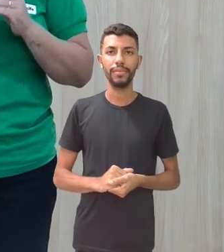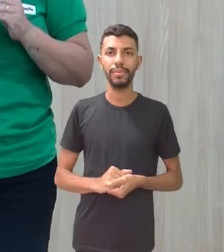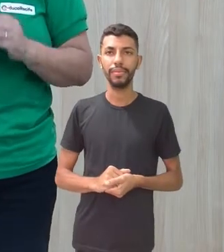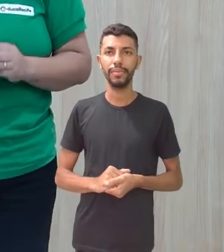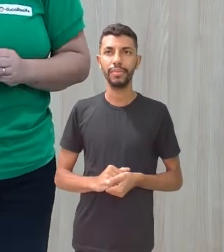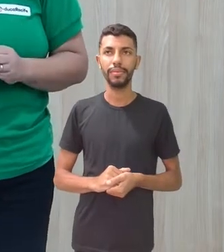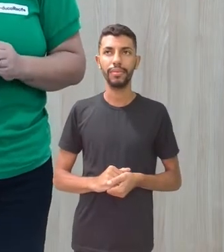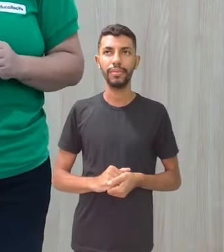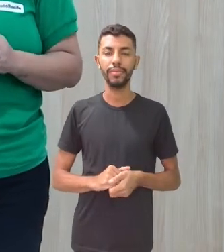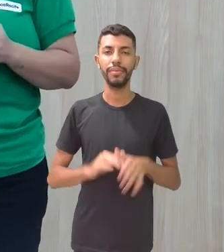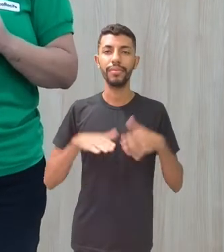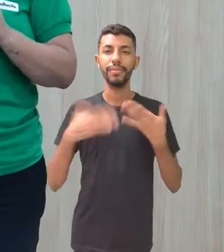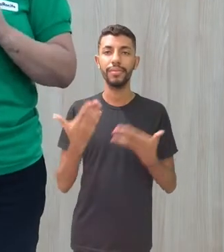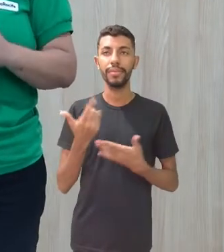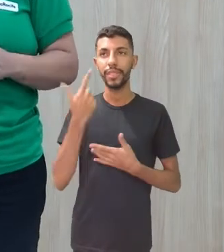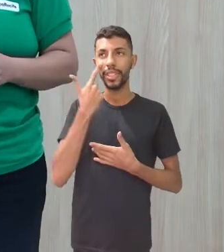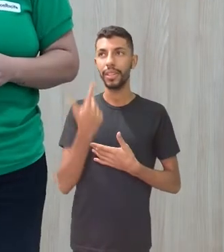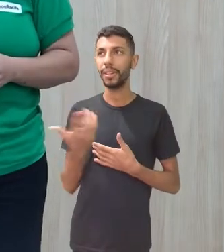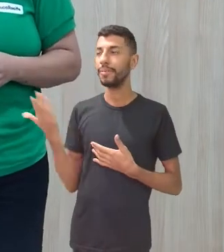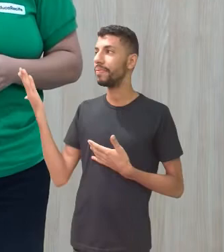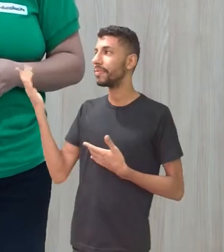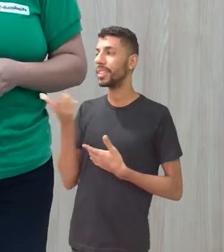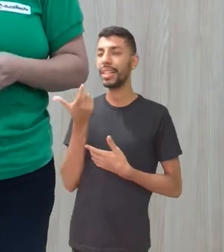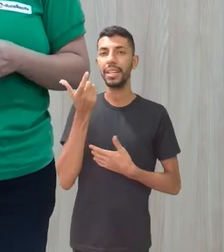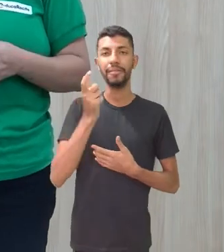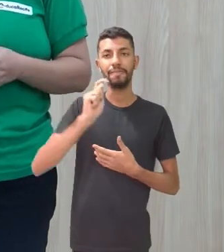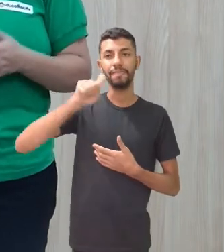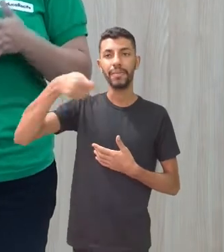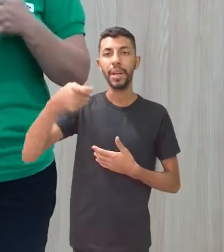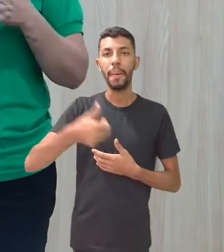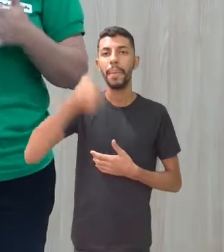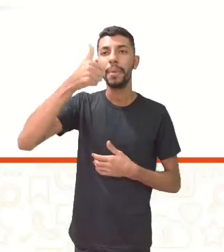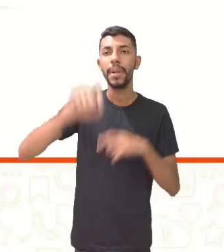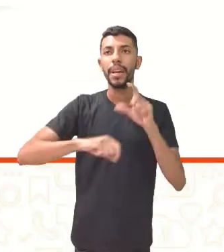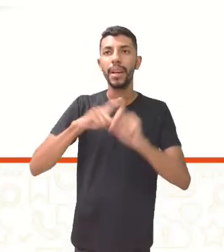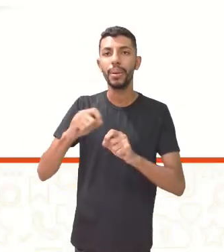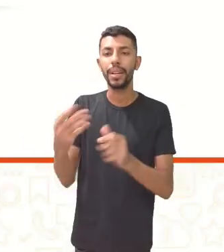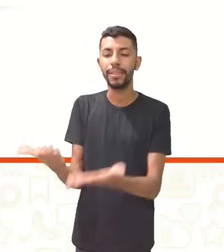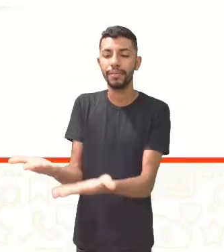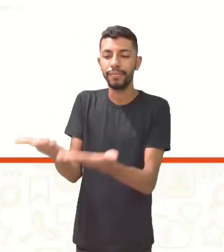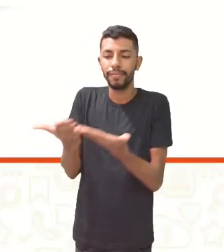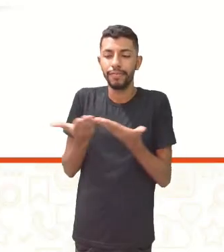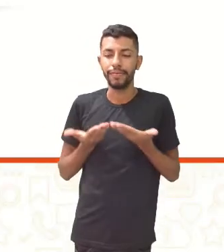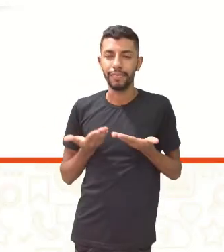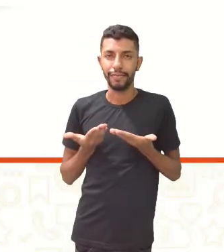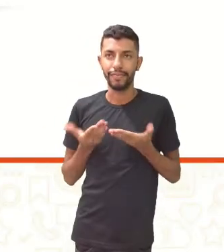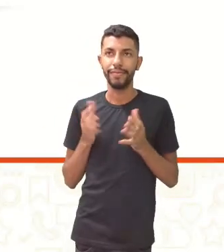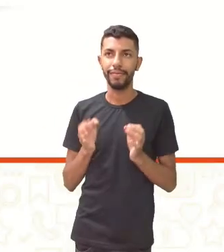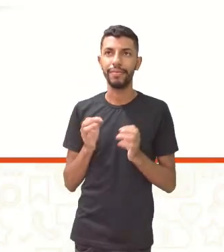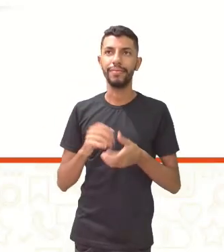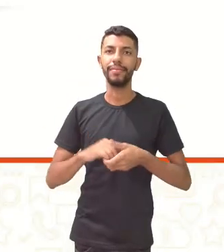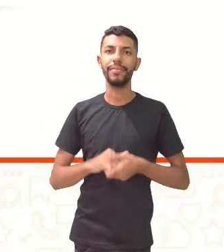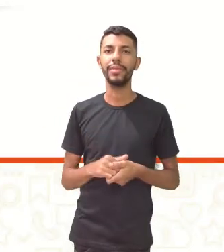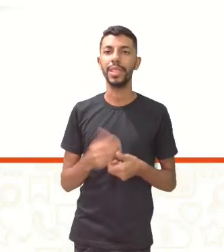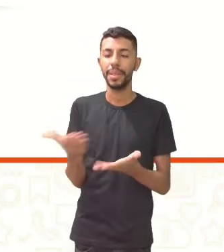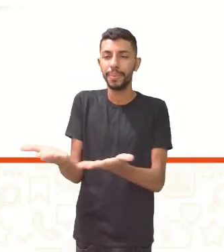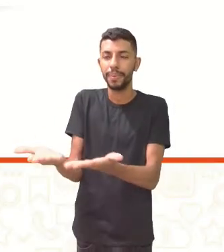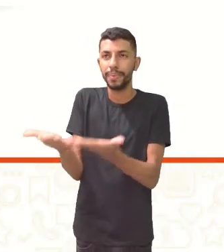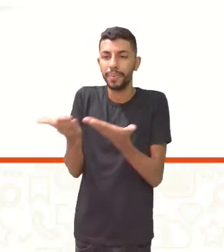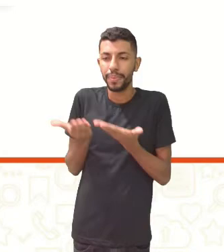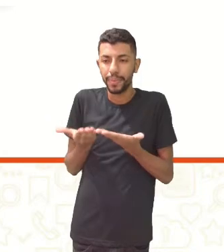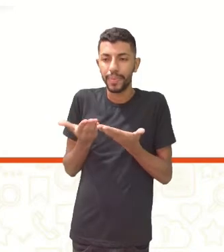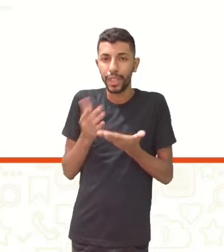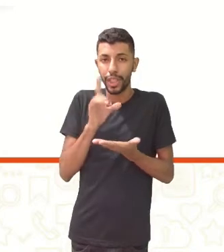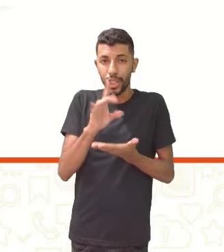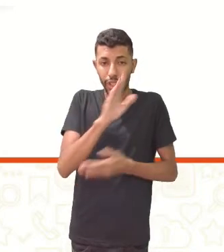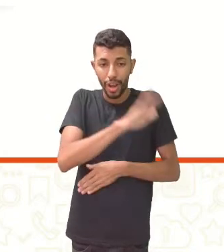Então, primeira palavra que eu trago é o acolhimento. O acolhimento não só